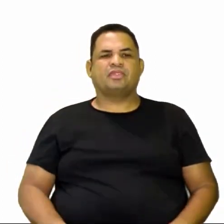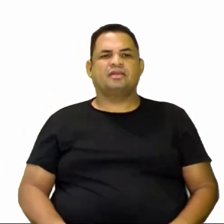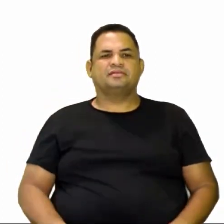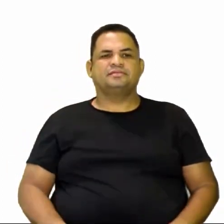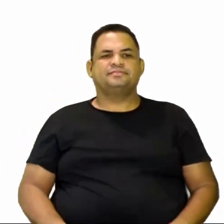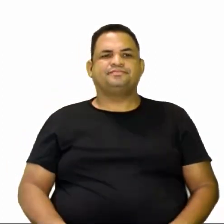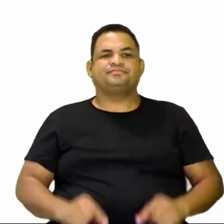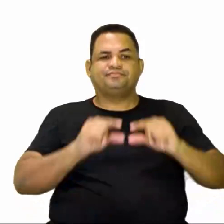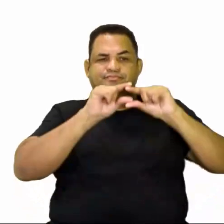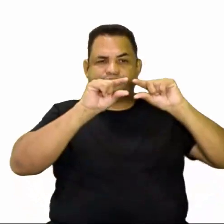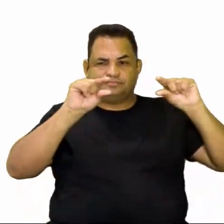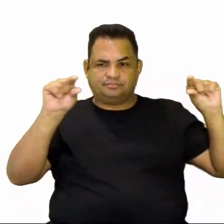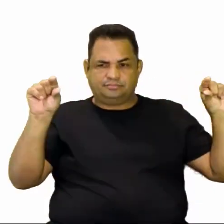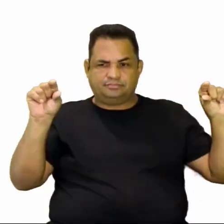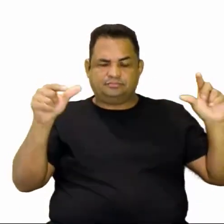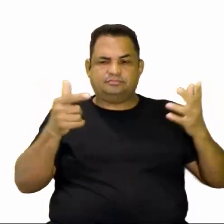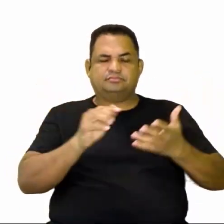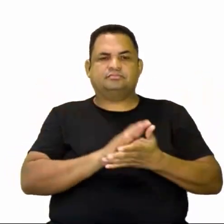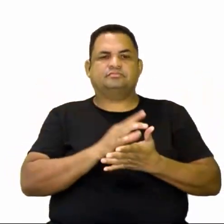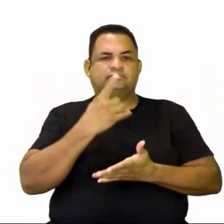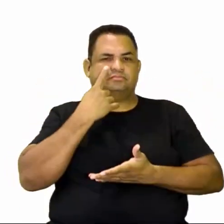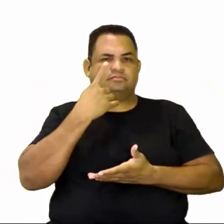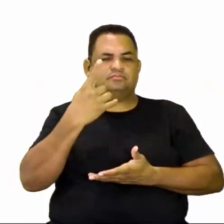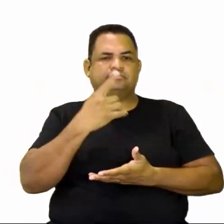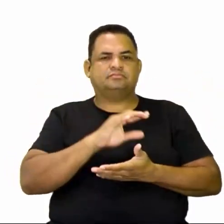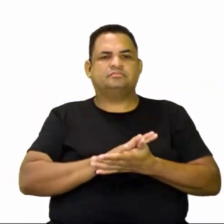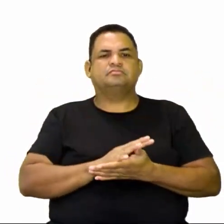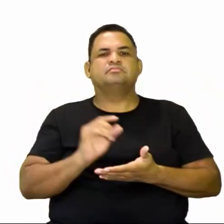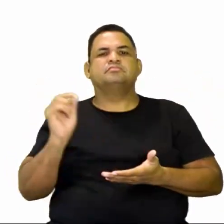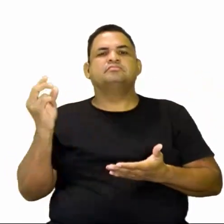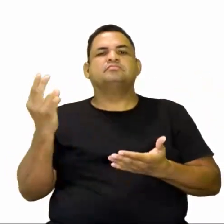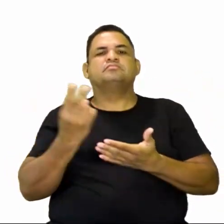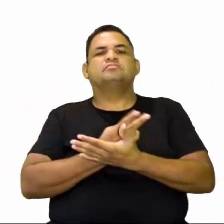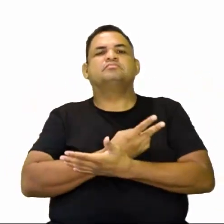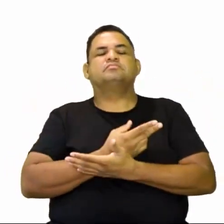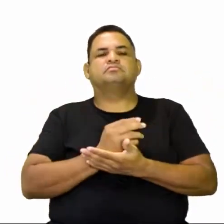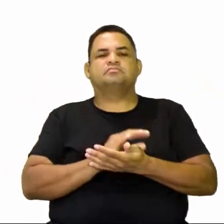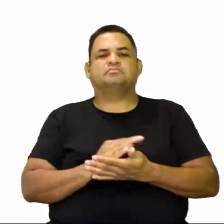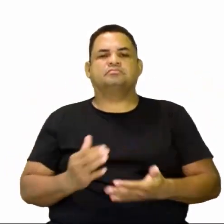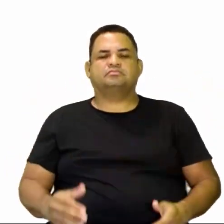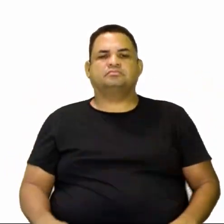Nesse enunciado, veja bem o que acontece.